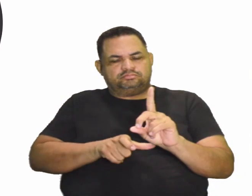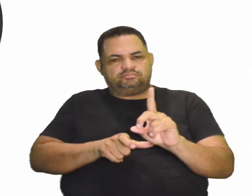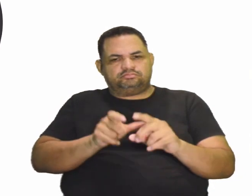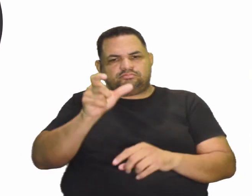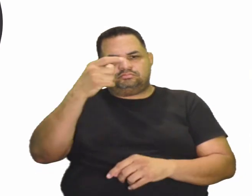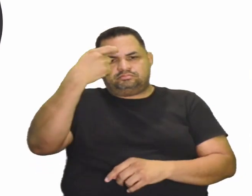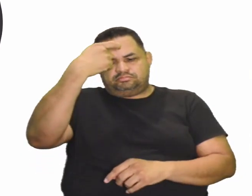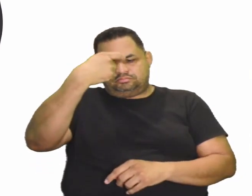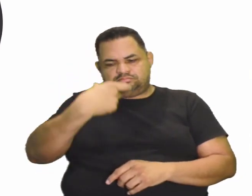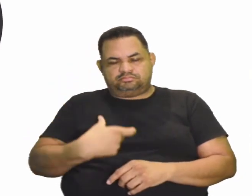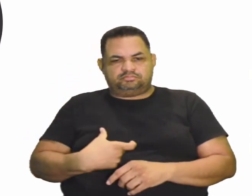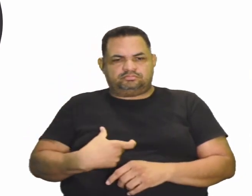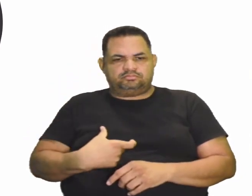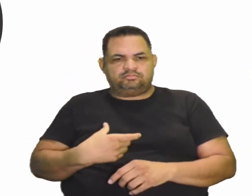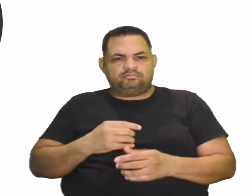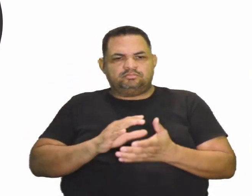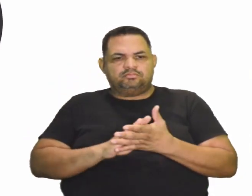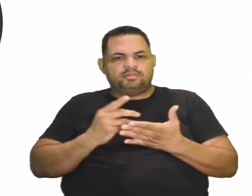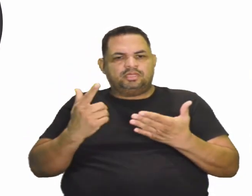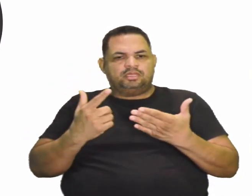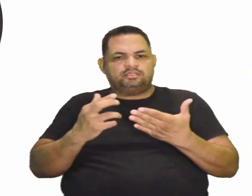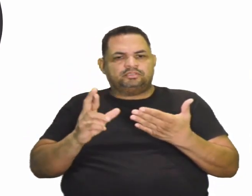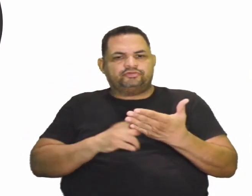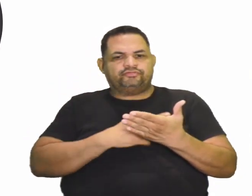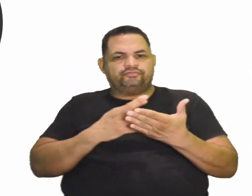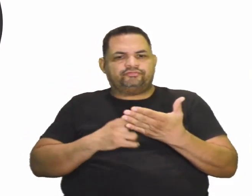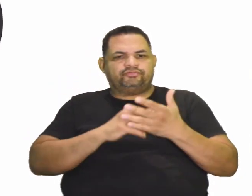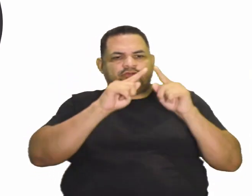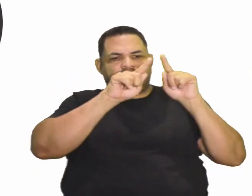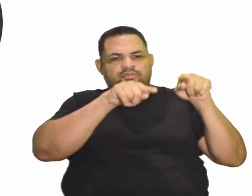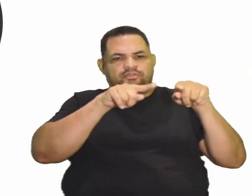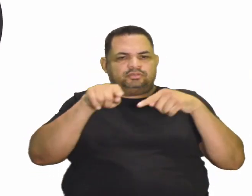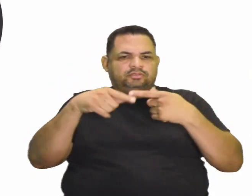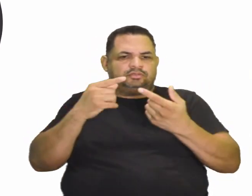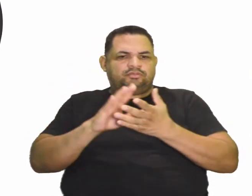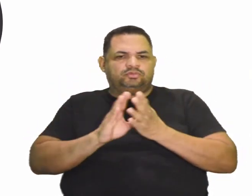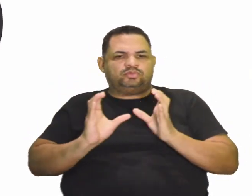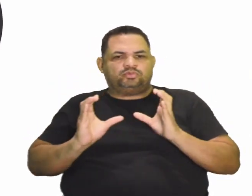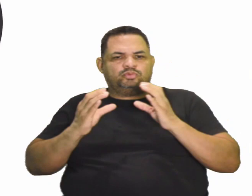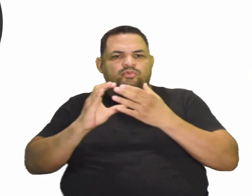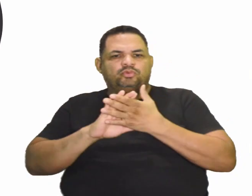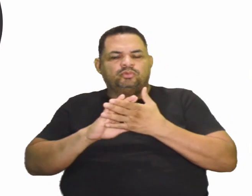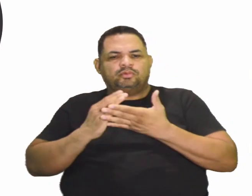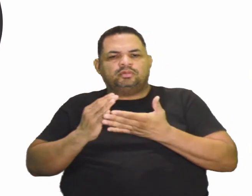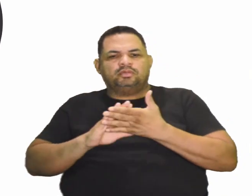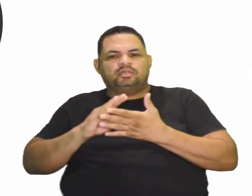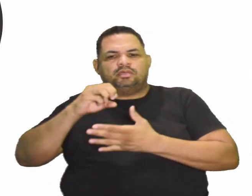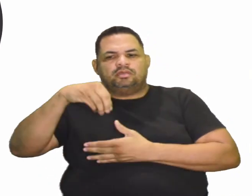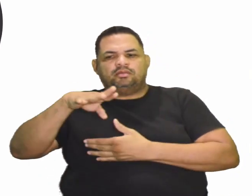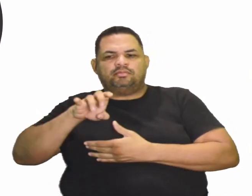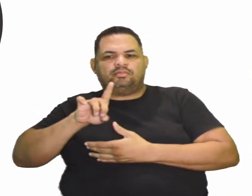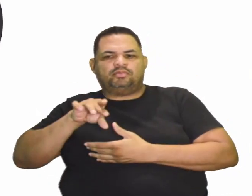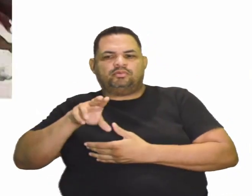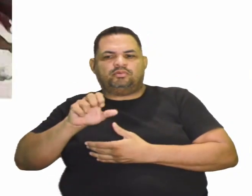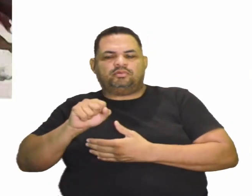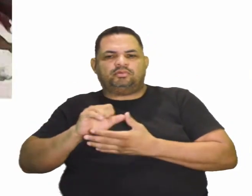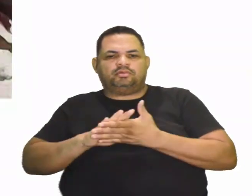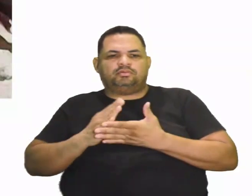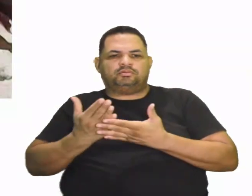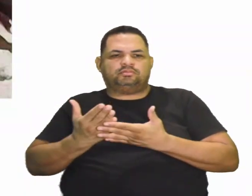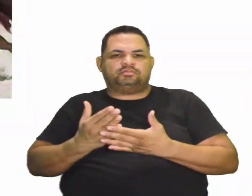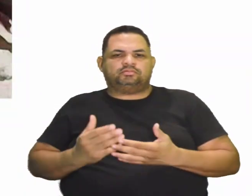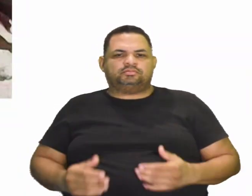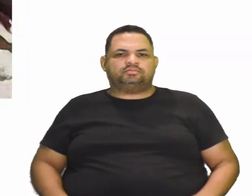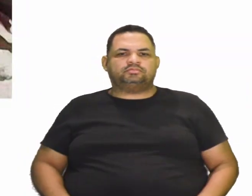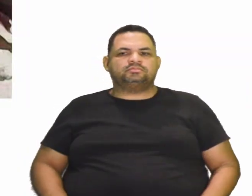das personagens de gibis, né? A Turma da Mônica, olha que legal. E uma paródia sobre esta